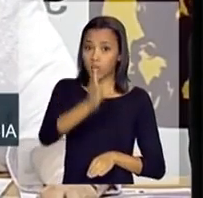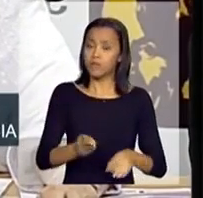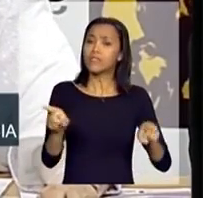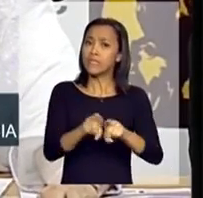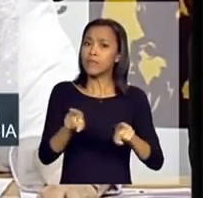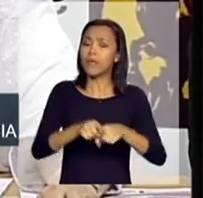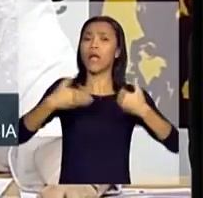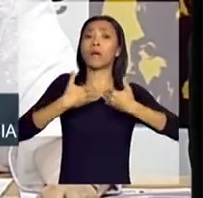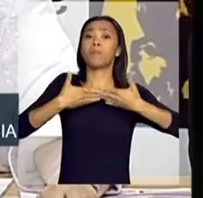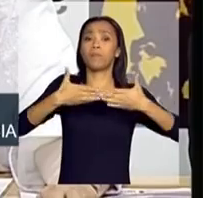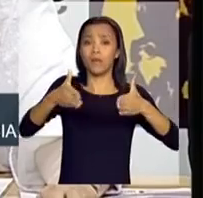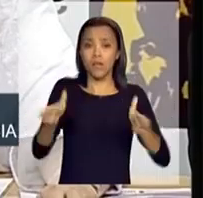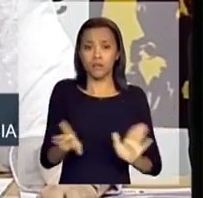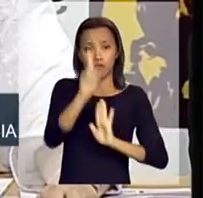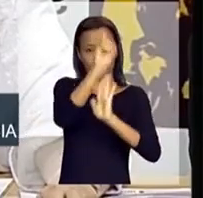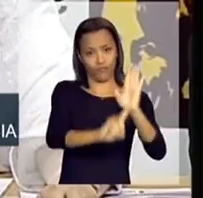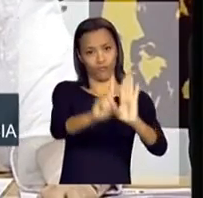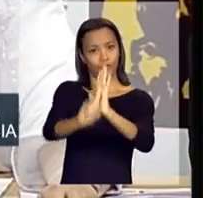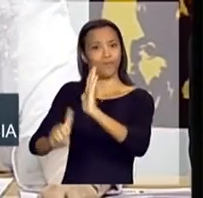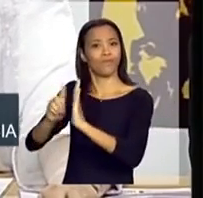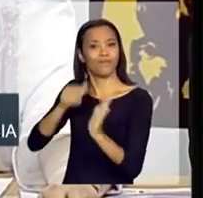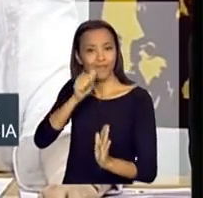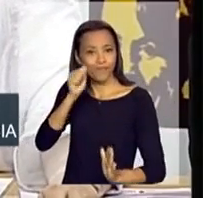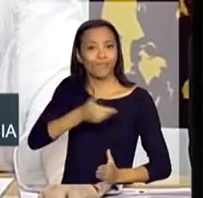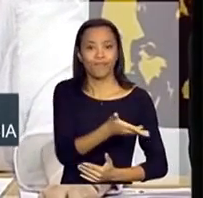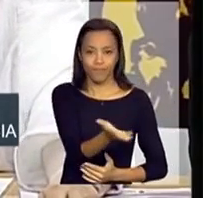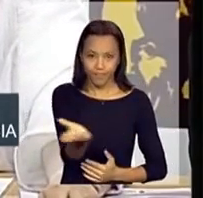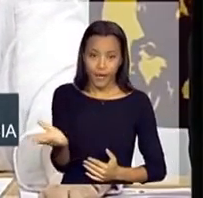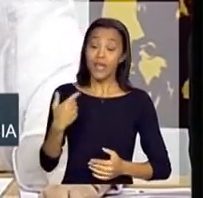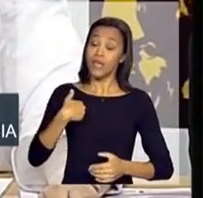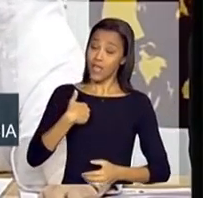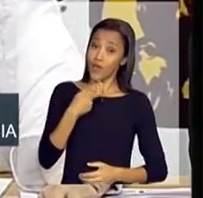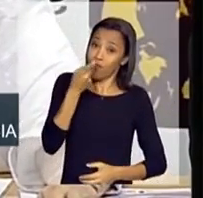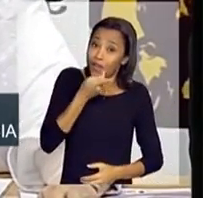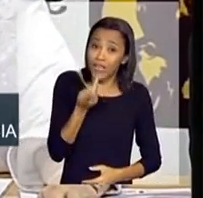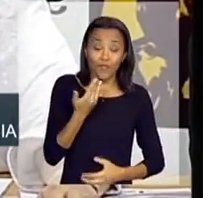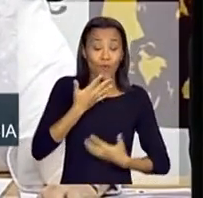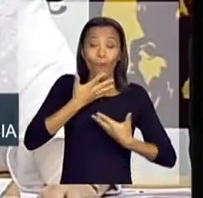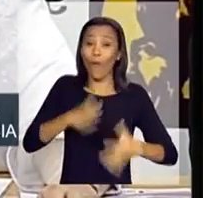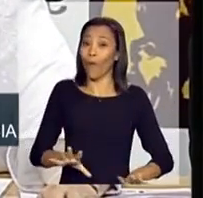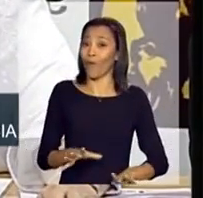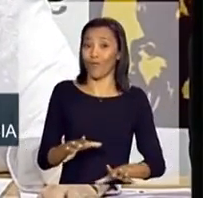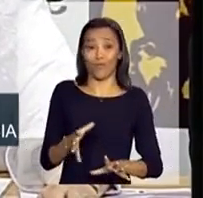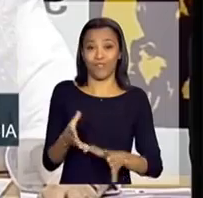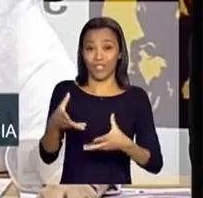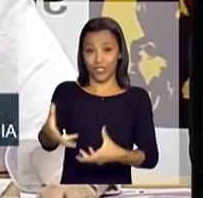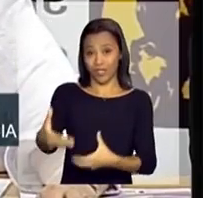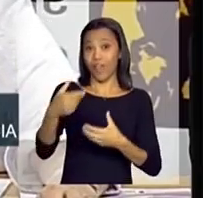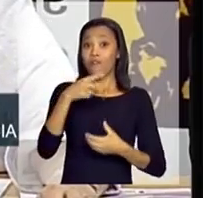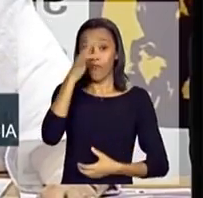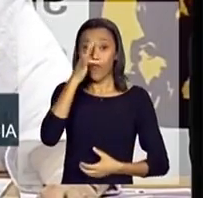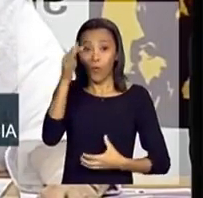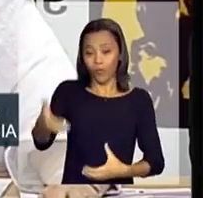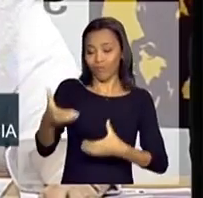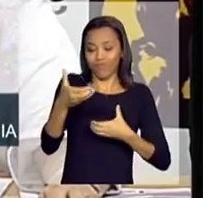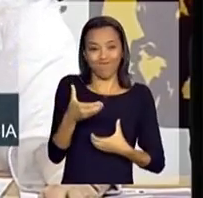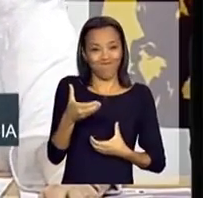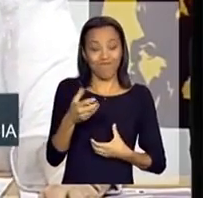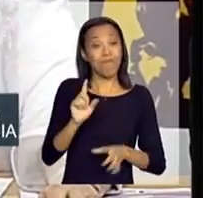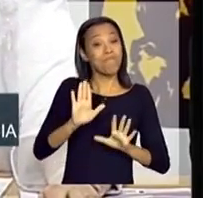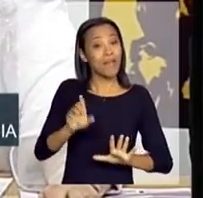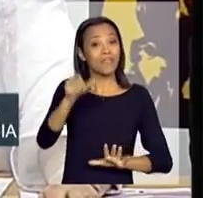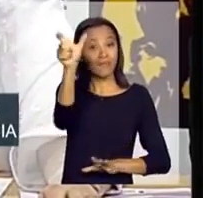e ampliação dos direitos das mulheres. E eu tinha dito que eu não gosto de receber flores. Aí ele me deu uma flor e